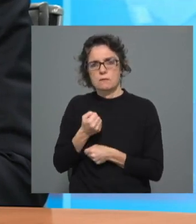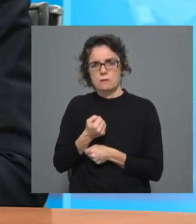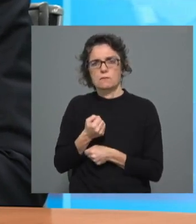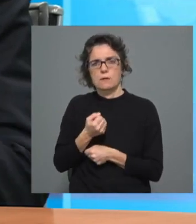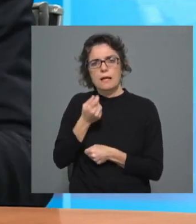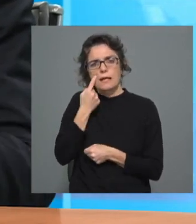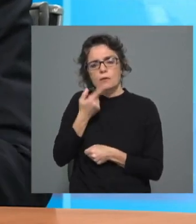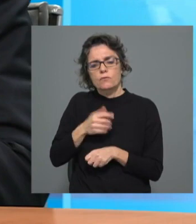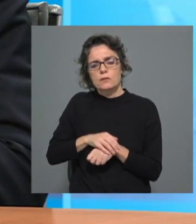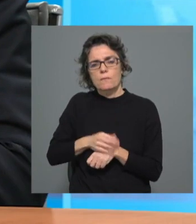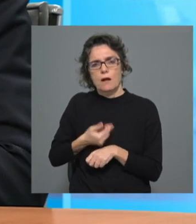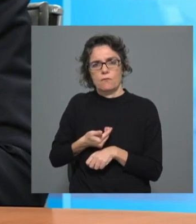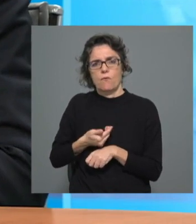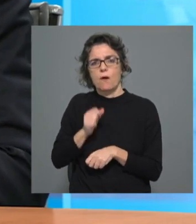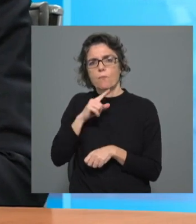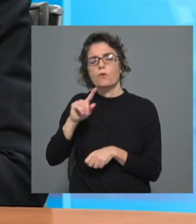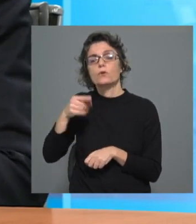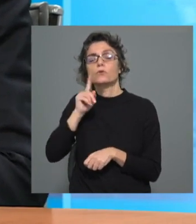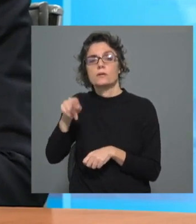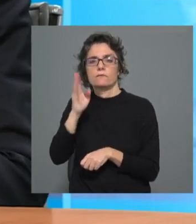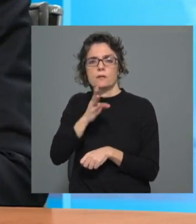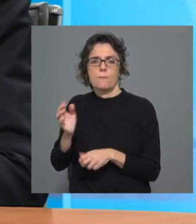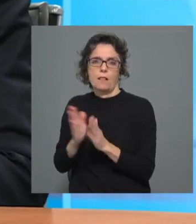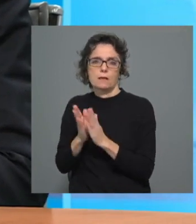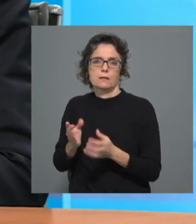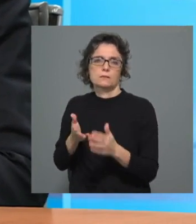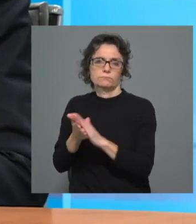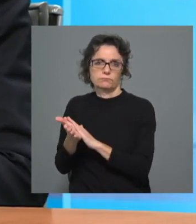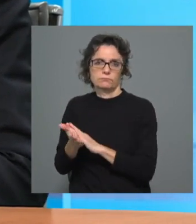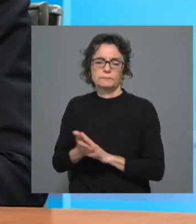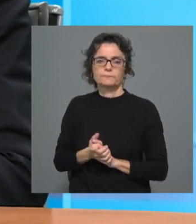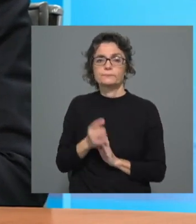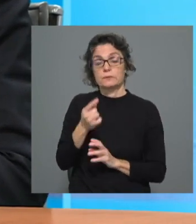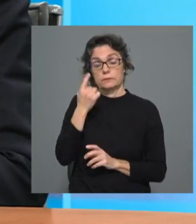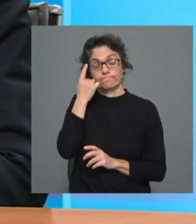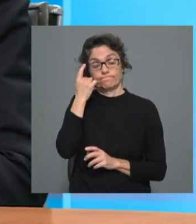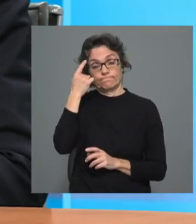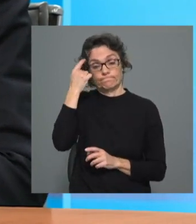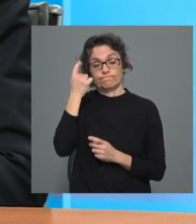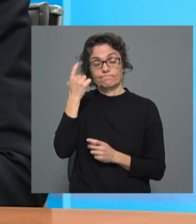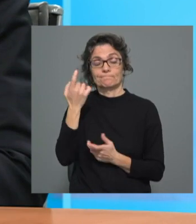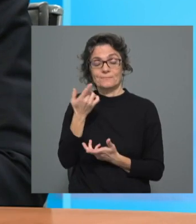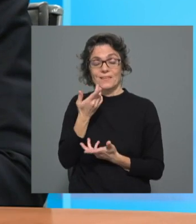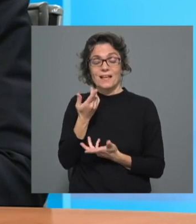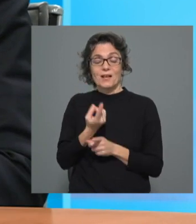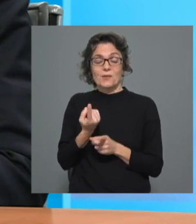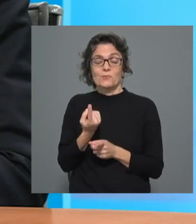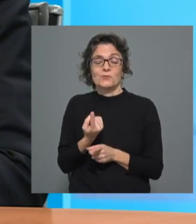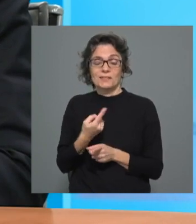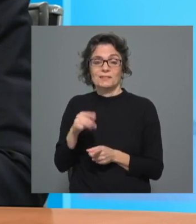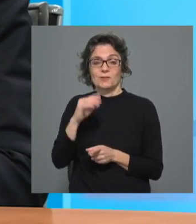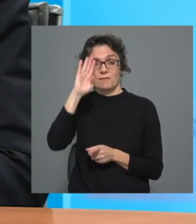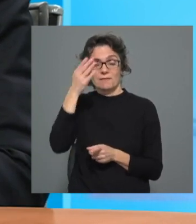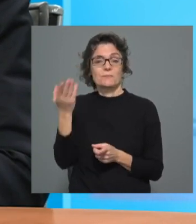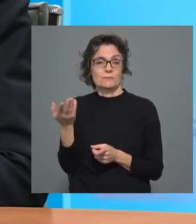sua igreja. Portanto, isso dá que pensar, porque nós sabemos, hoje em dia,